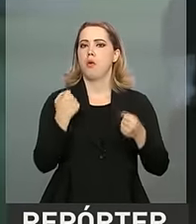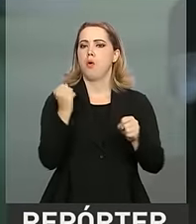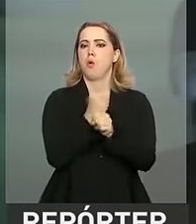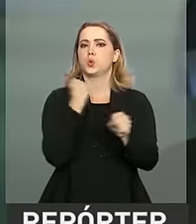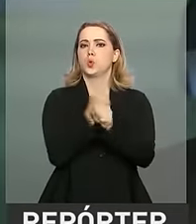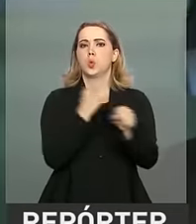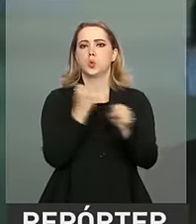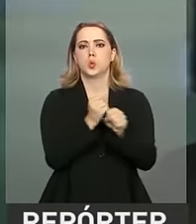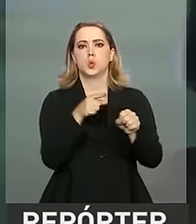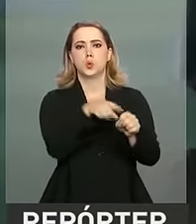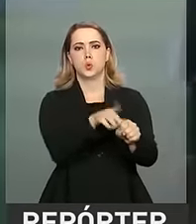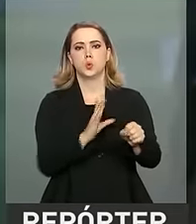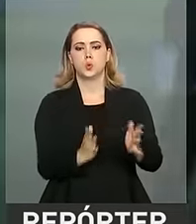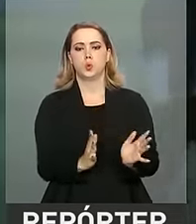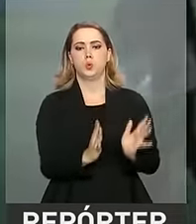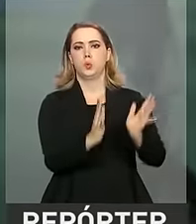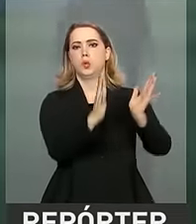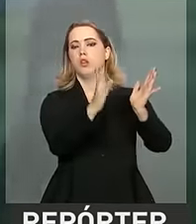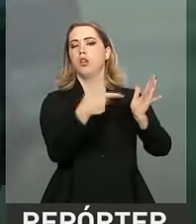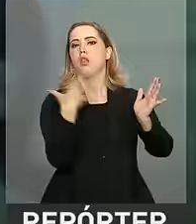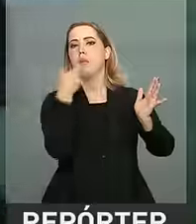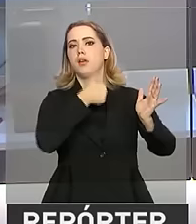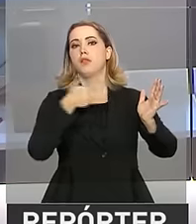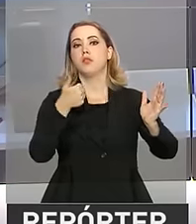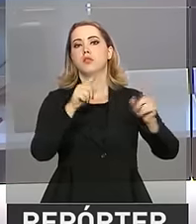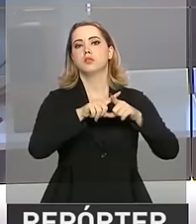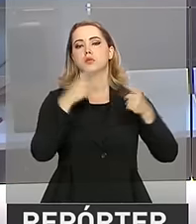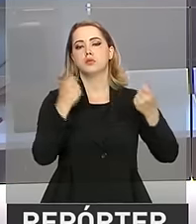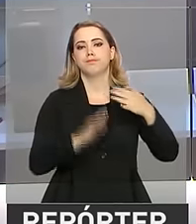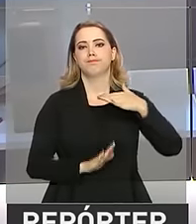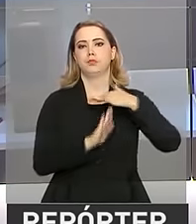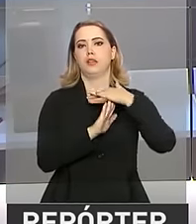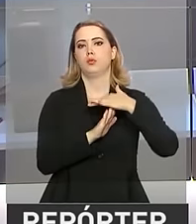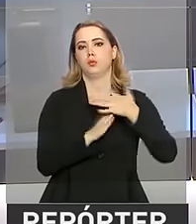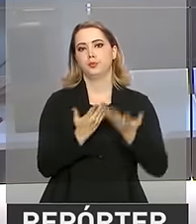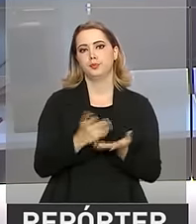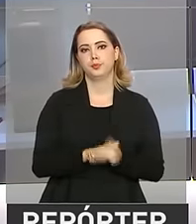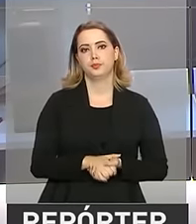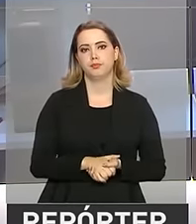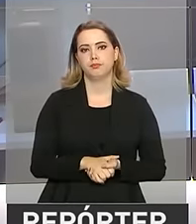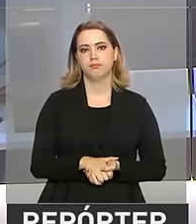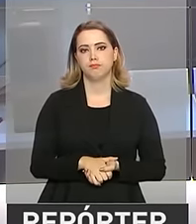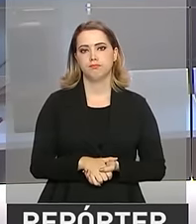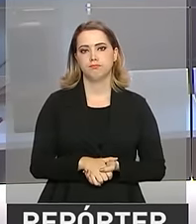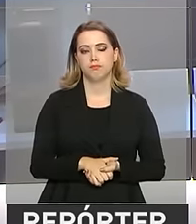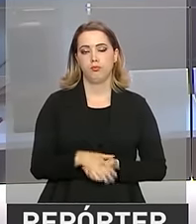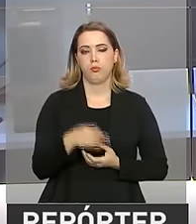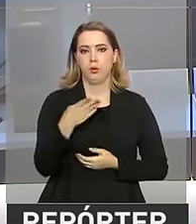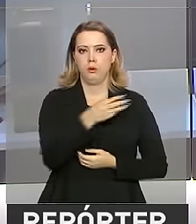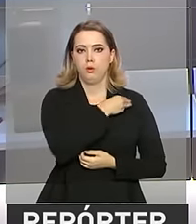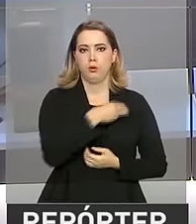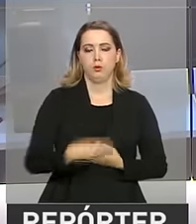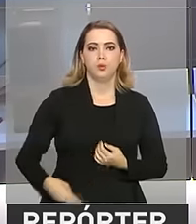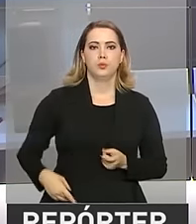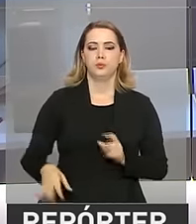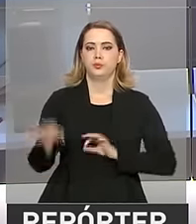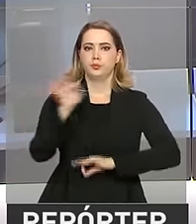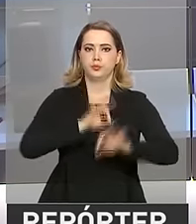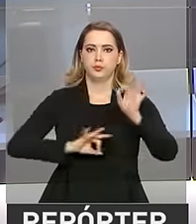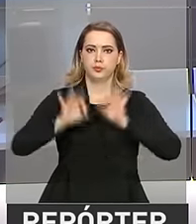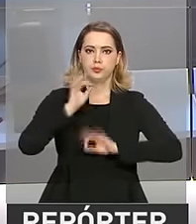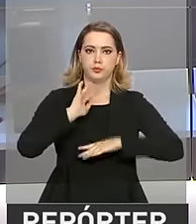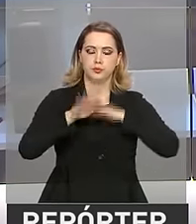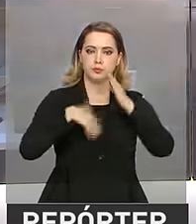botar funcionário o meu limite de gastos estourou para o ministro do planejamento desenvolvimento e gestão Diogo